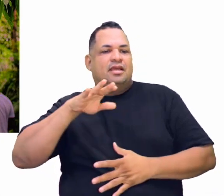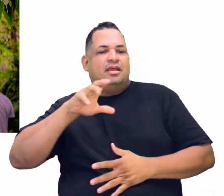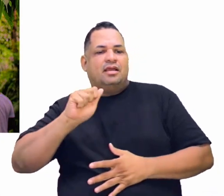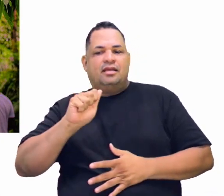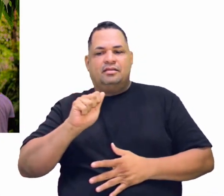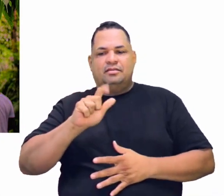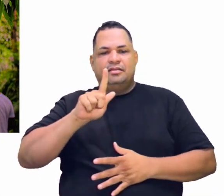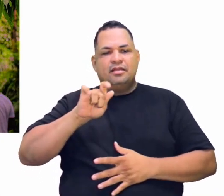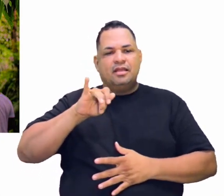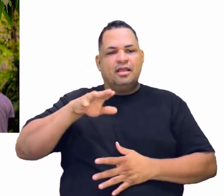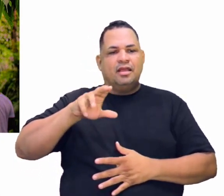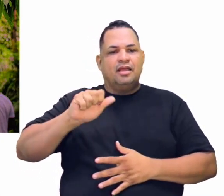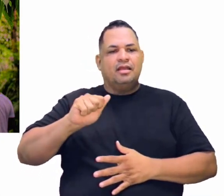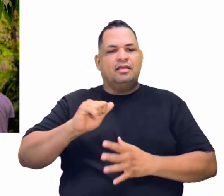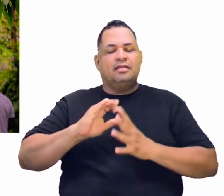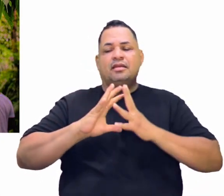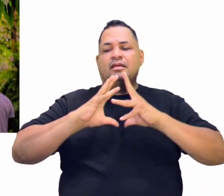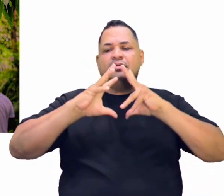Gaia,